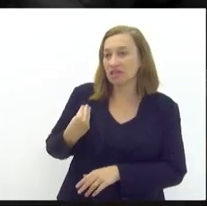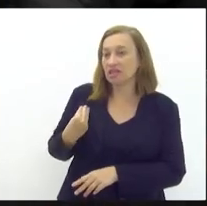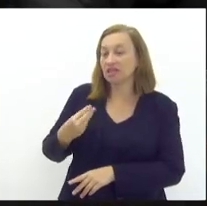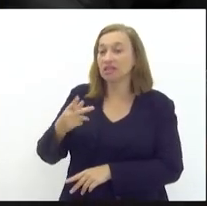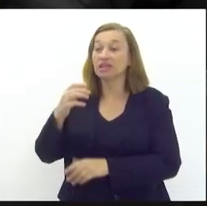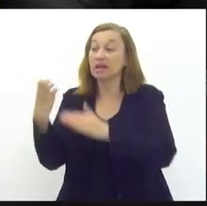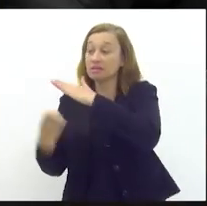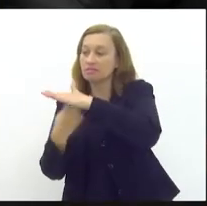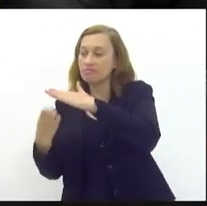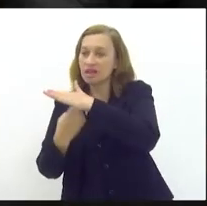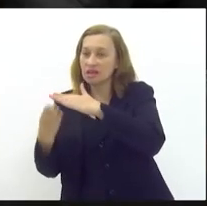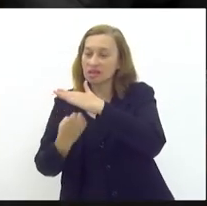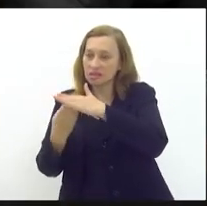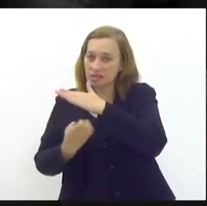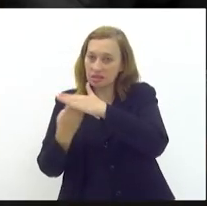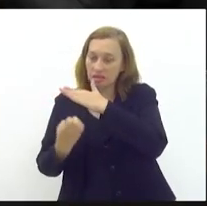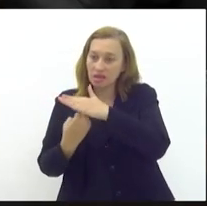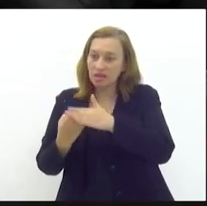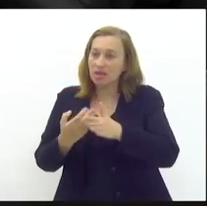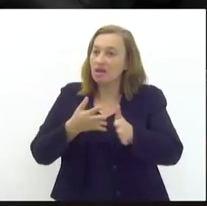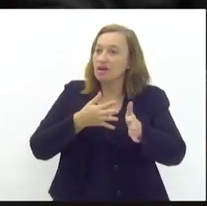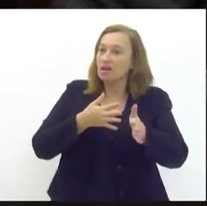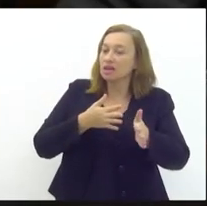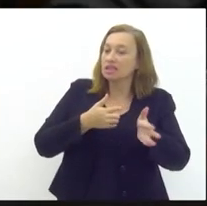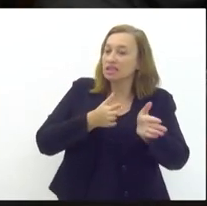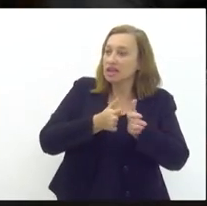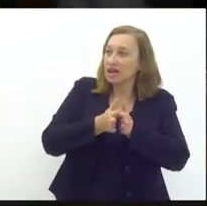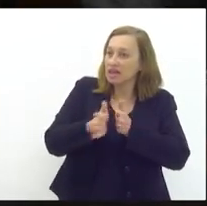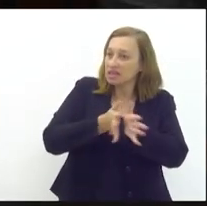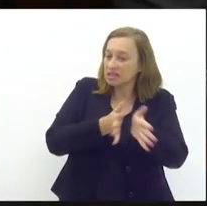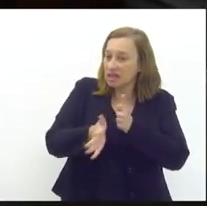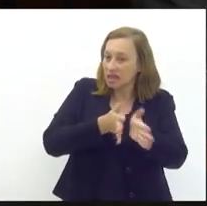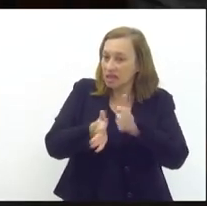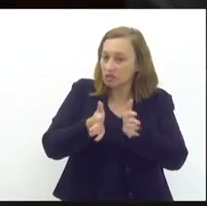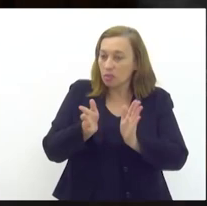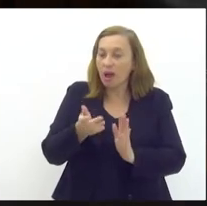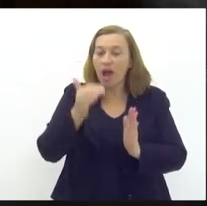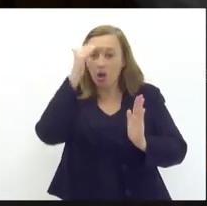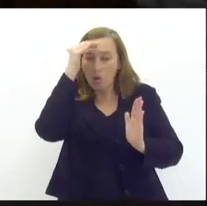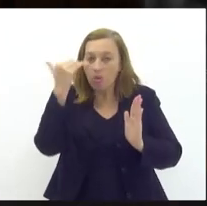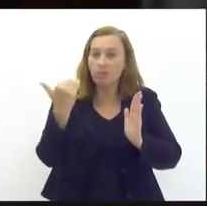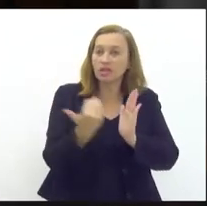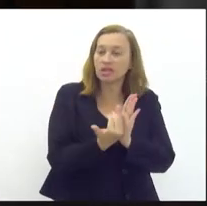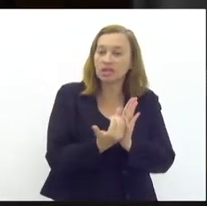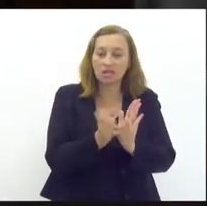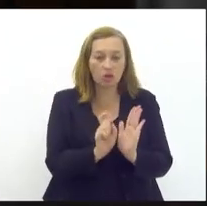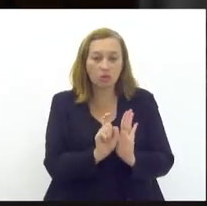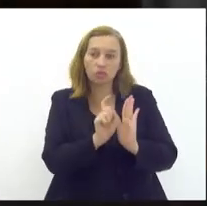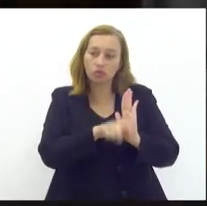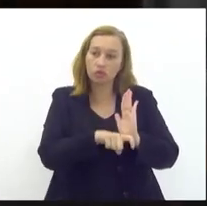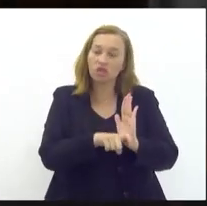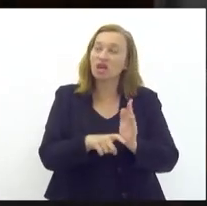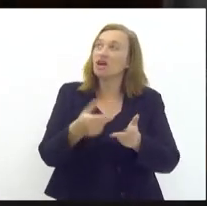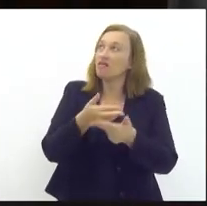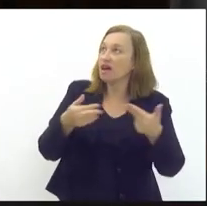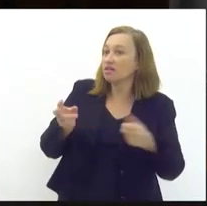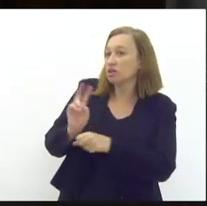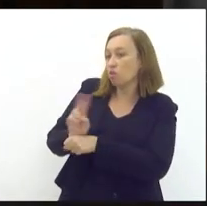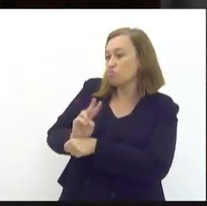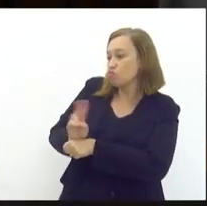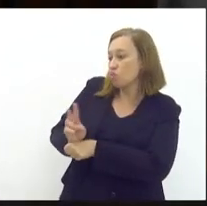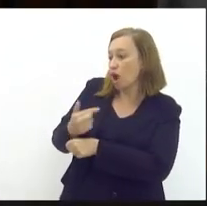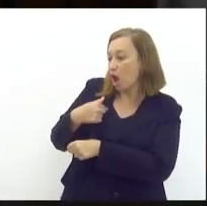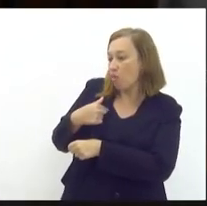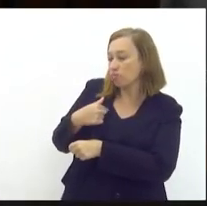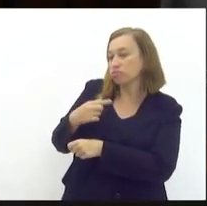facilitar o cumprimento da legislação tributária eu várias vezes já fiz plantão fiscal na Receita Federal